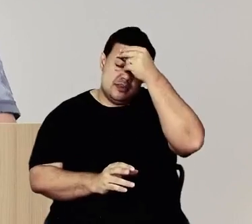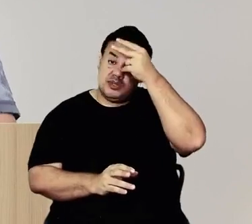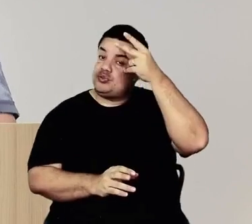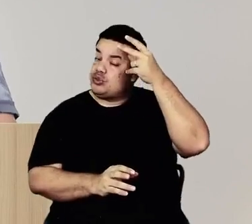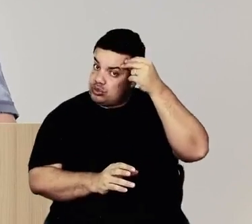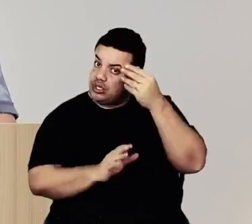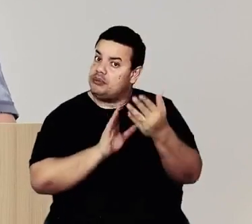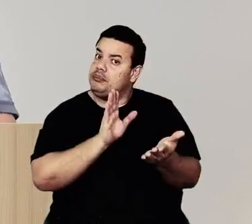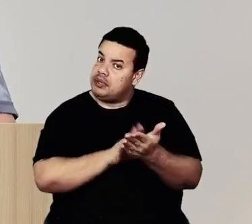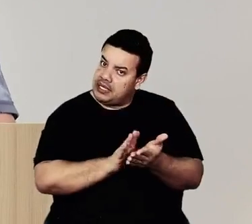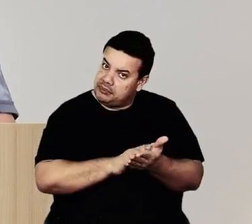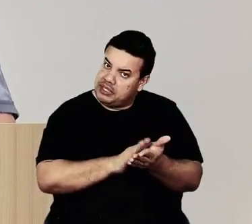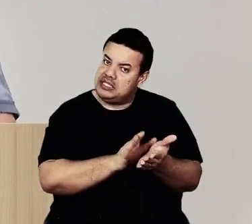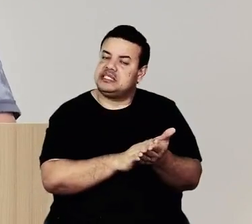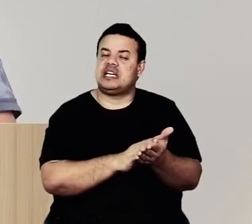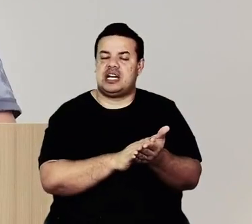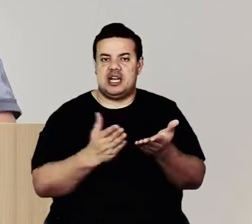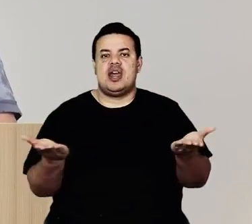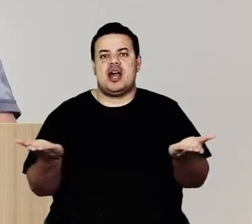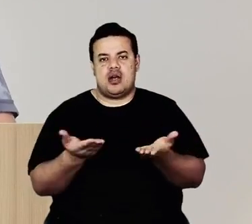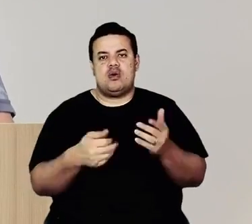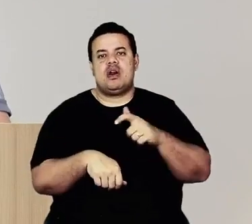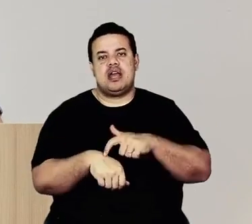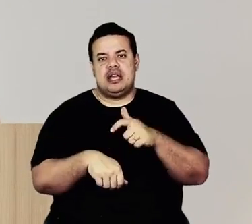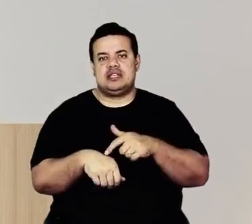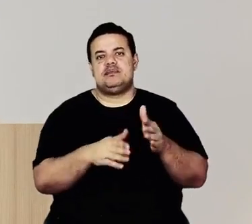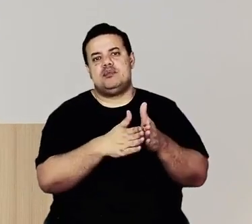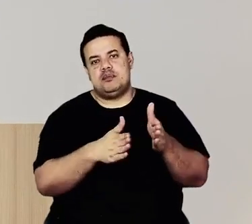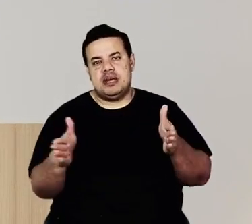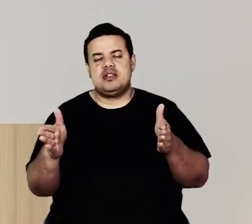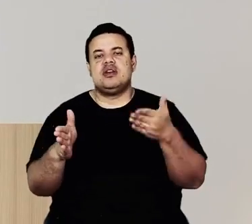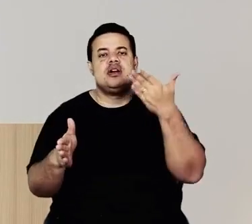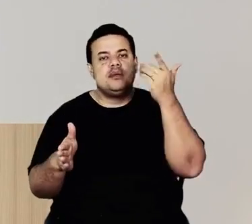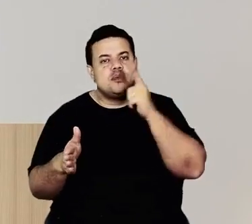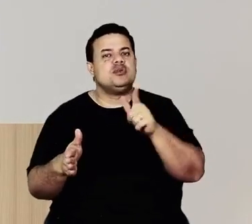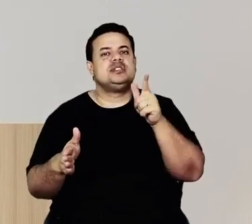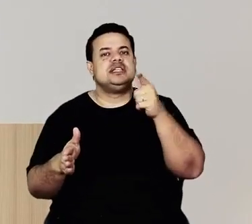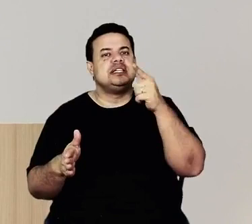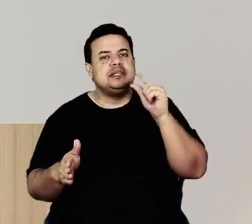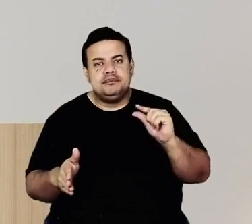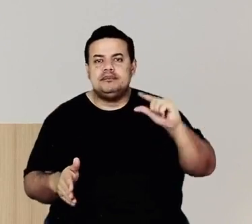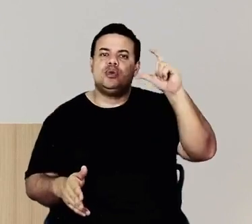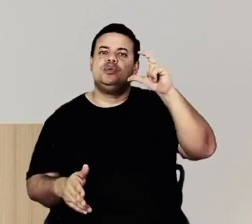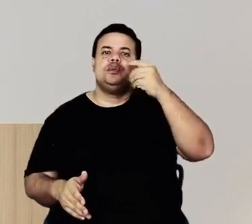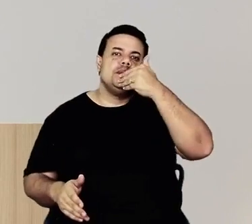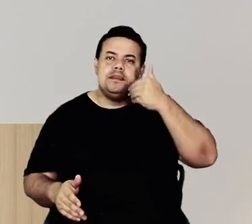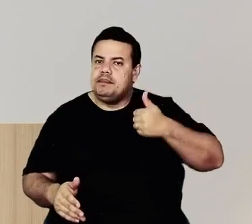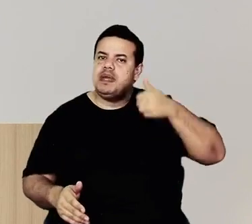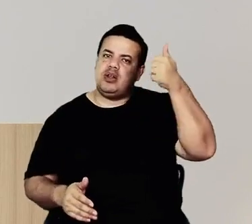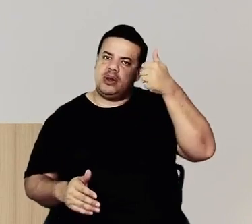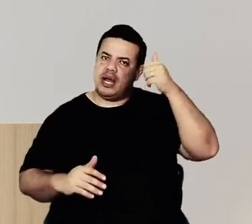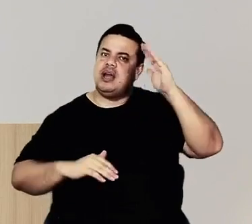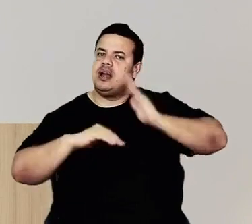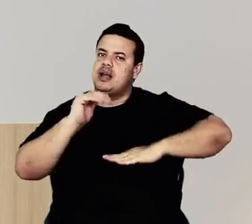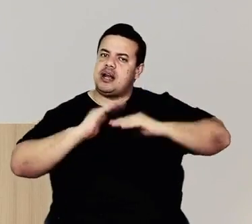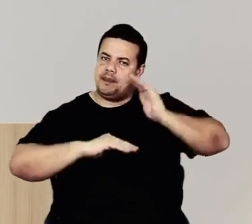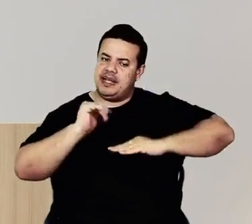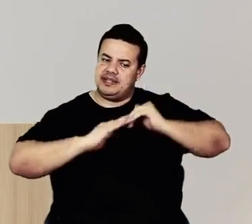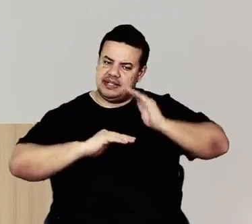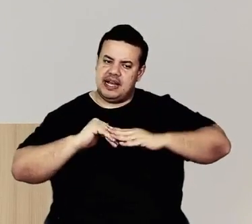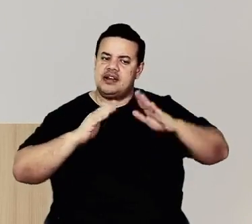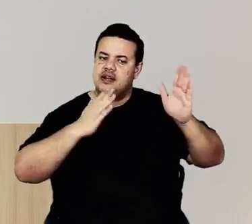disponibilizar esse fomento para poder aumentar a capacidade de produção do lío gerando mais